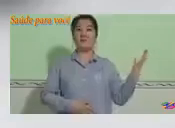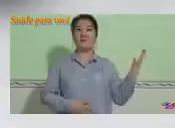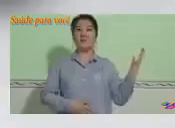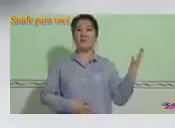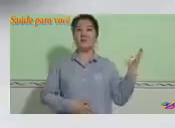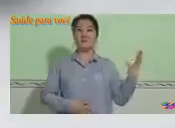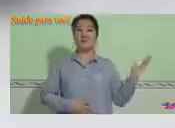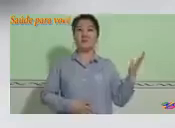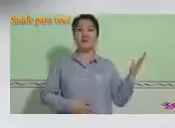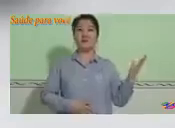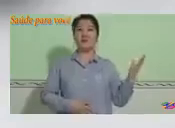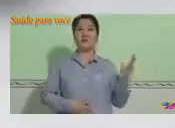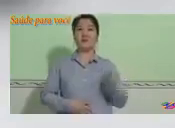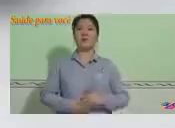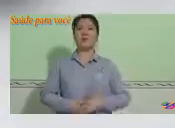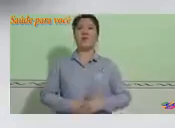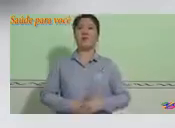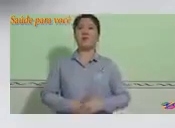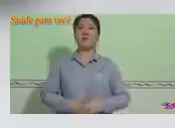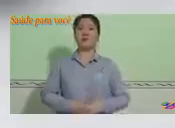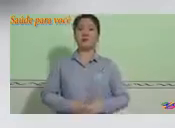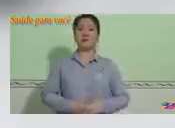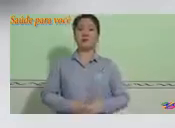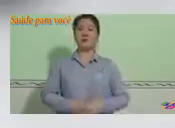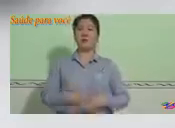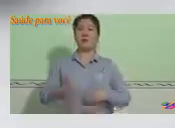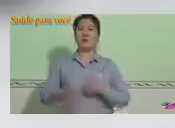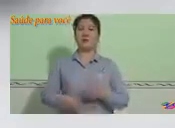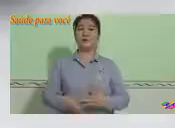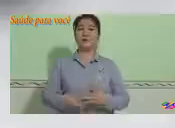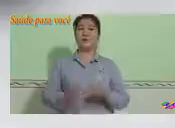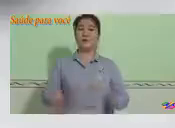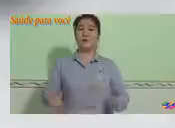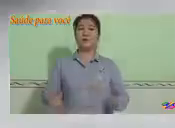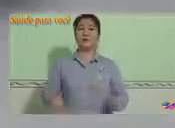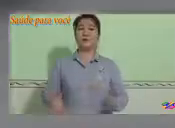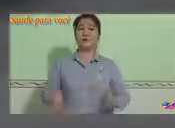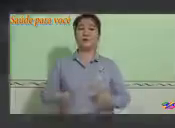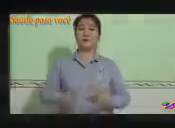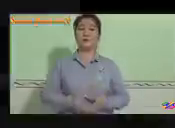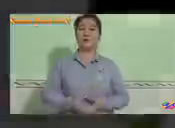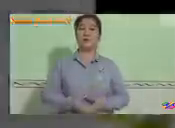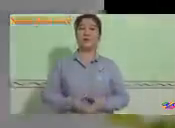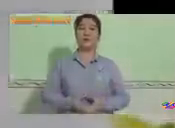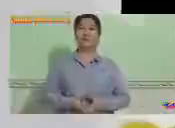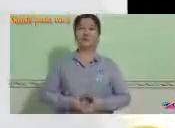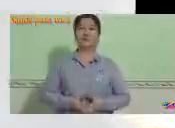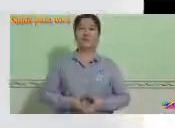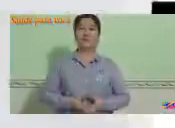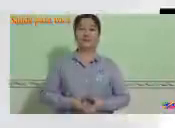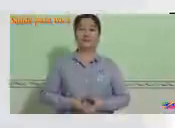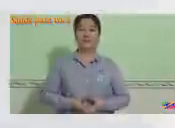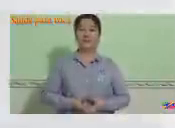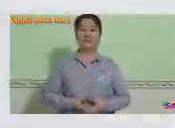TIOEPRESCRIC cedilha TIO do médico e nutricionista para acompanhar como uma dieta nutritiva e hipercalórica para sustentar